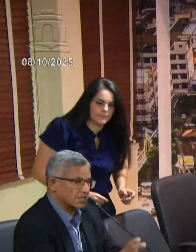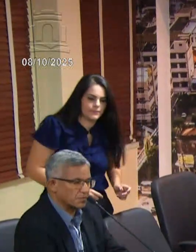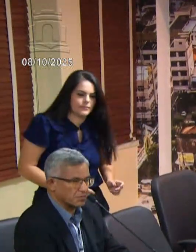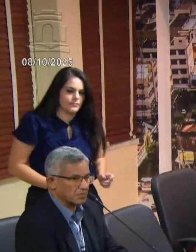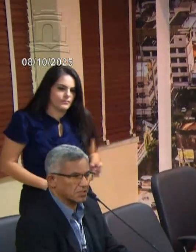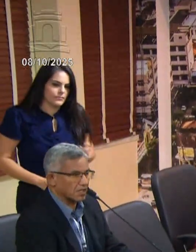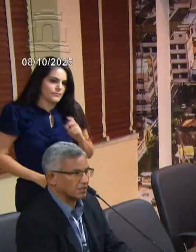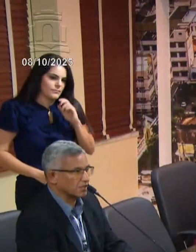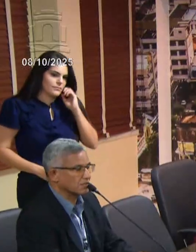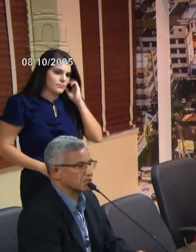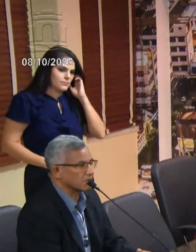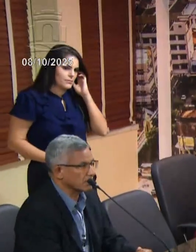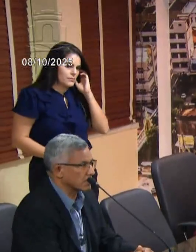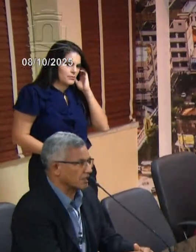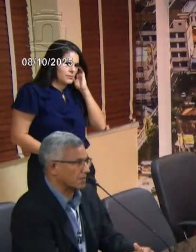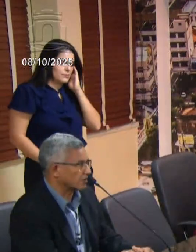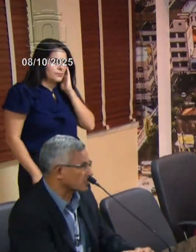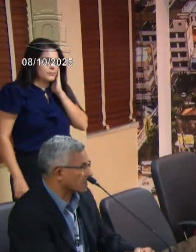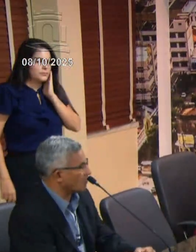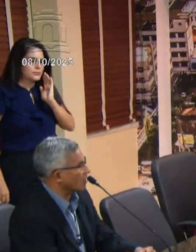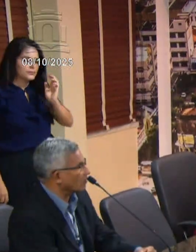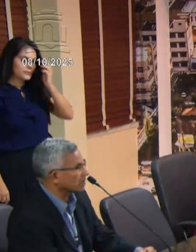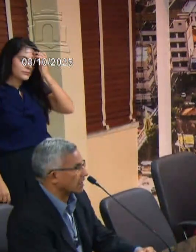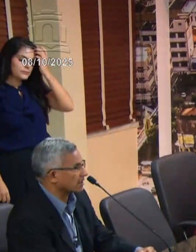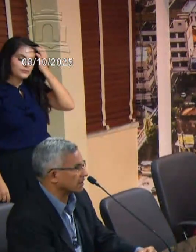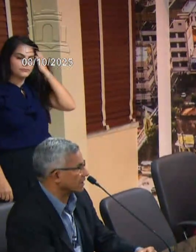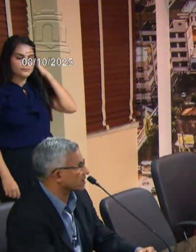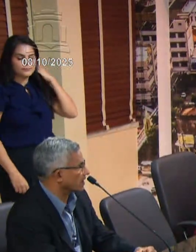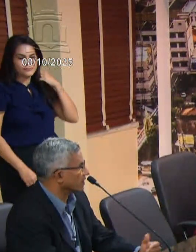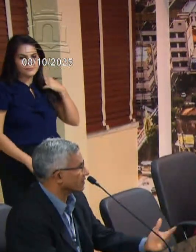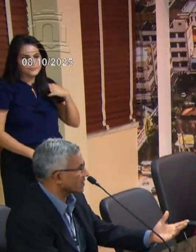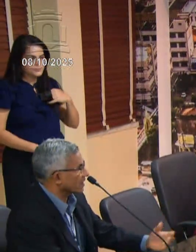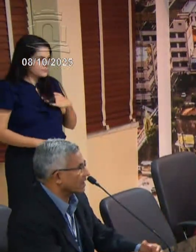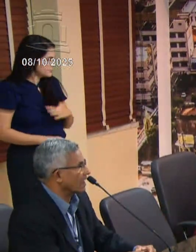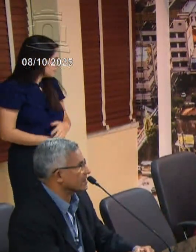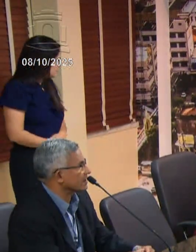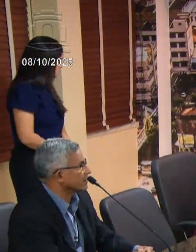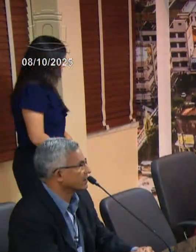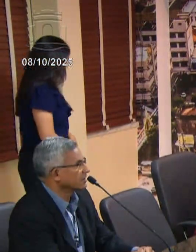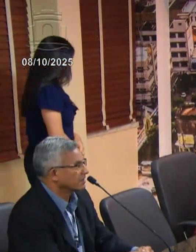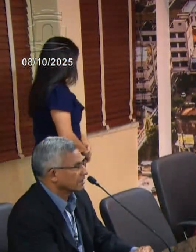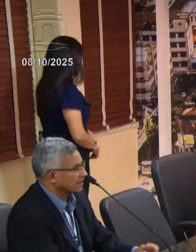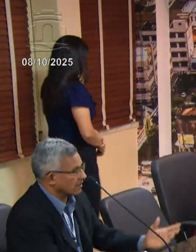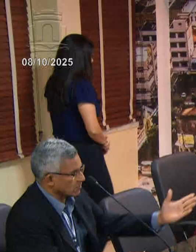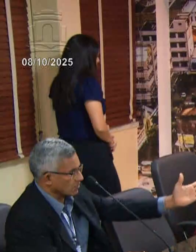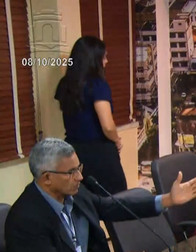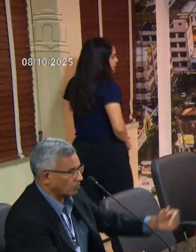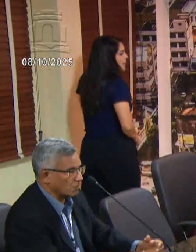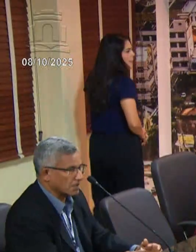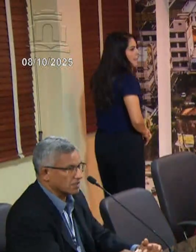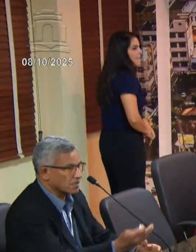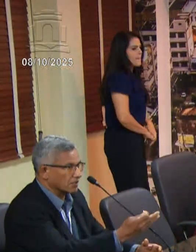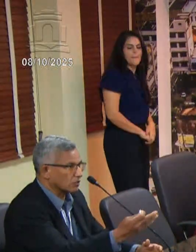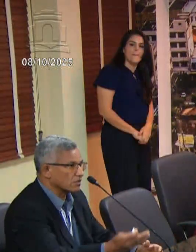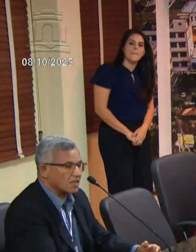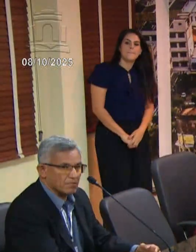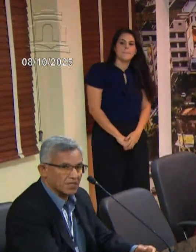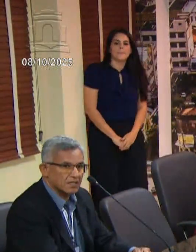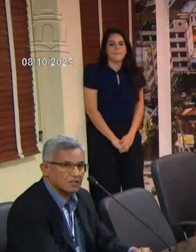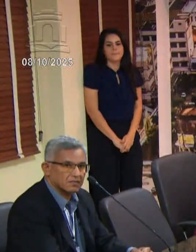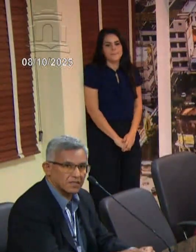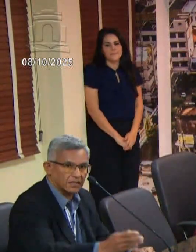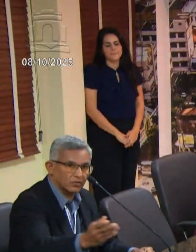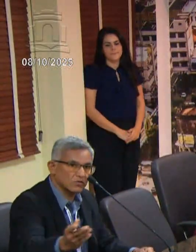Quero agradecer primeiramente a Deus e dizer para todos que é uma honra estar aqui nesta casa, ao senhor Ronaldo Martins, a todos